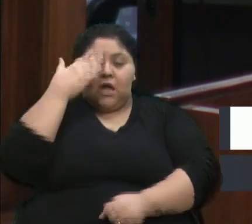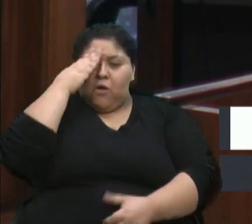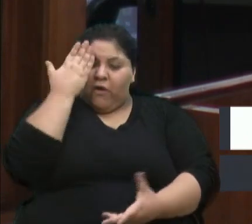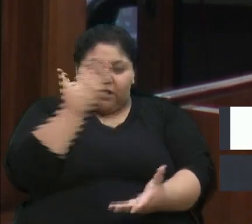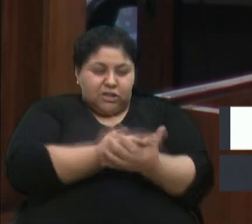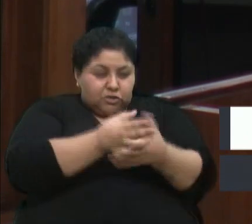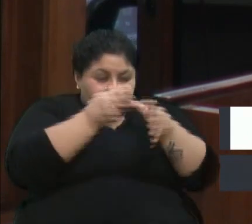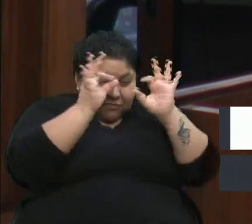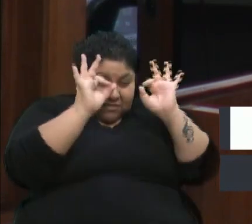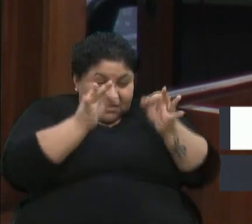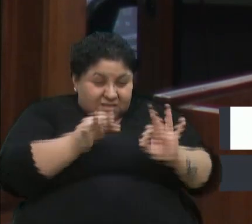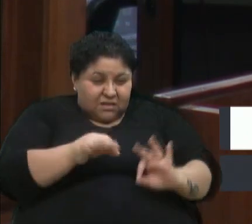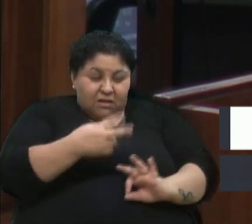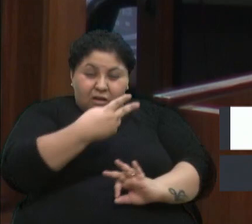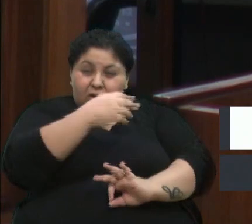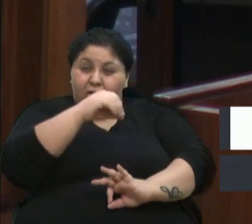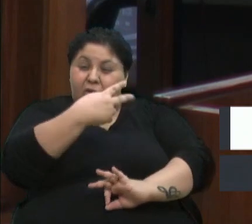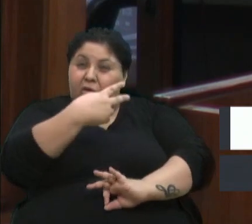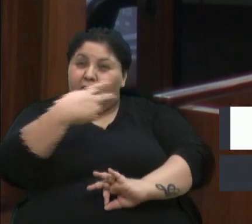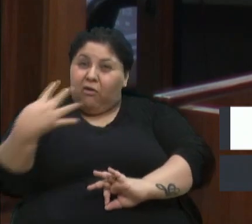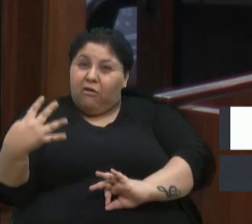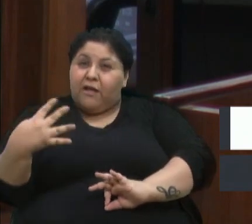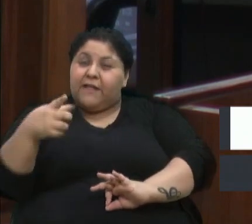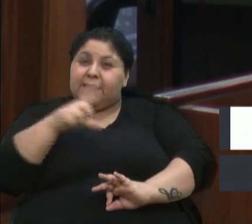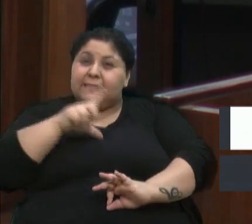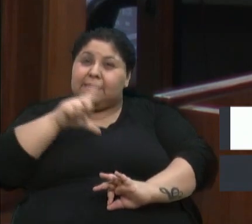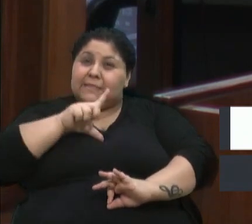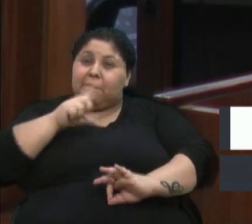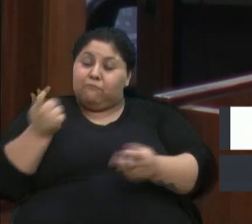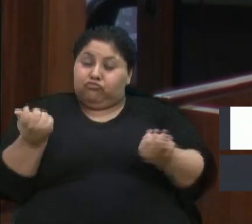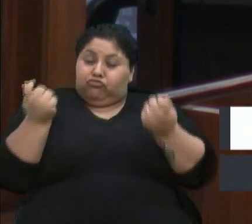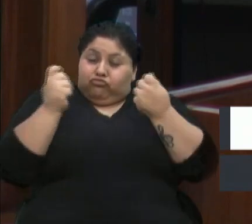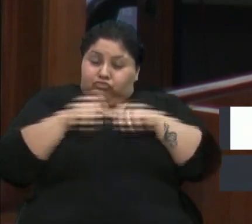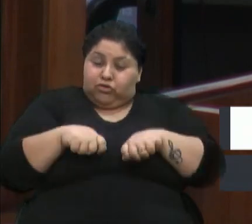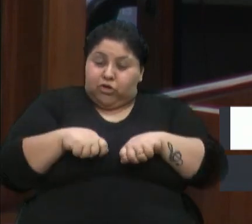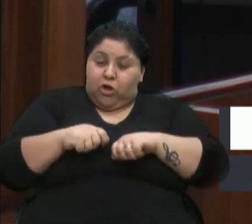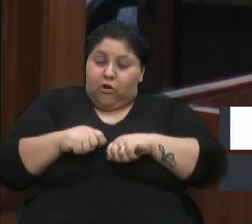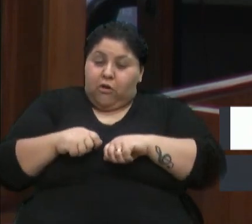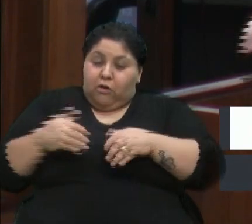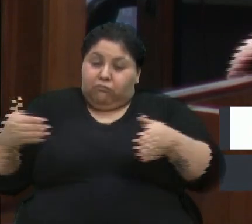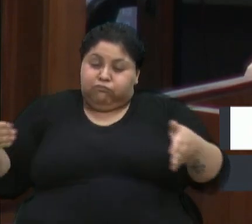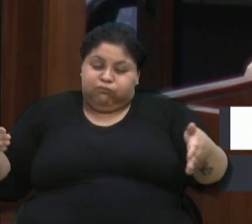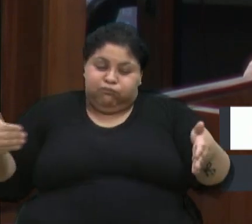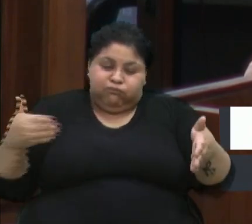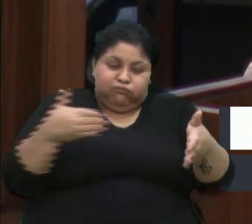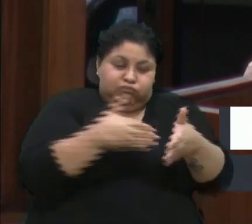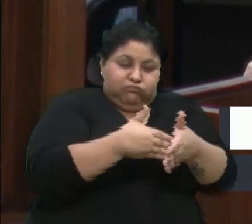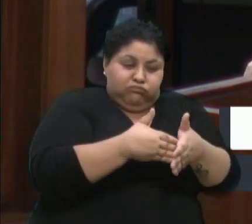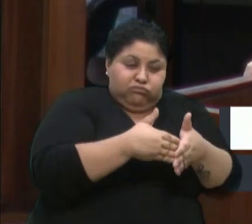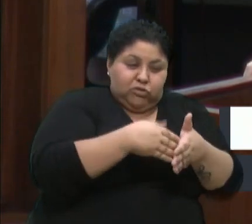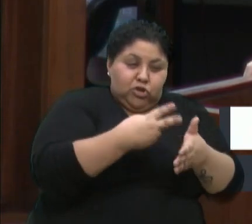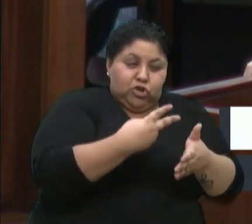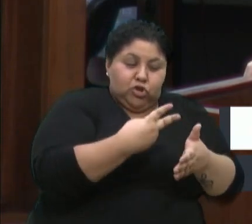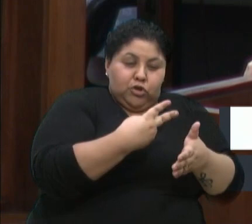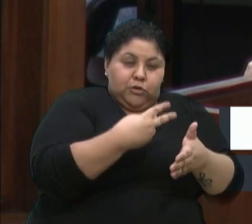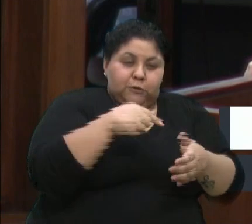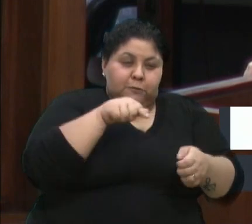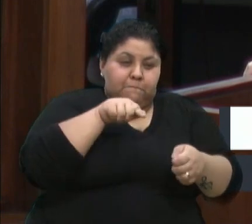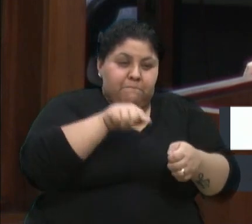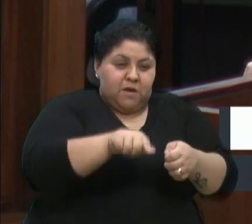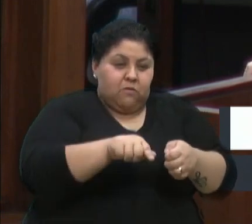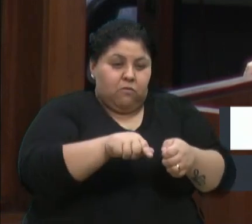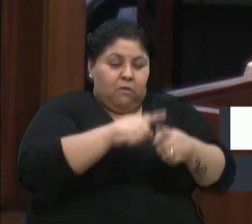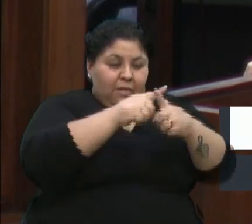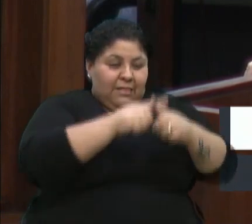fielmente que em 2024 nós temos condições de atingir os 2.000 atletas em Caxias do Sul participando